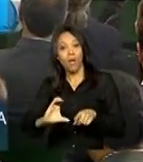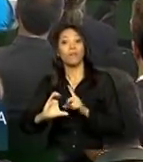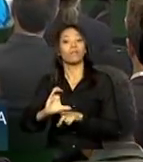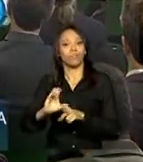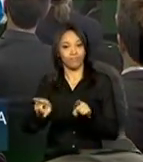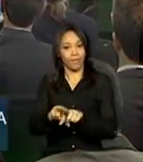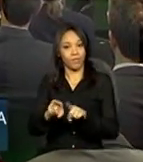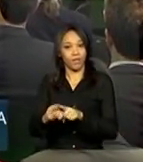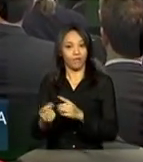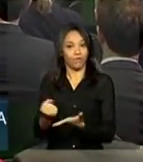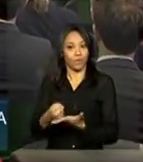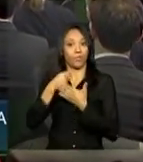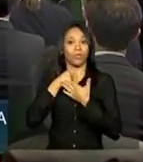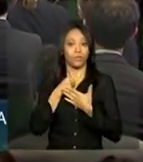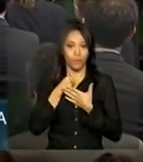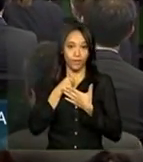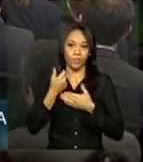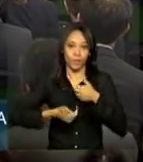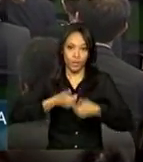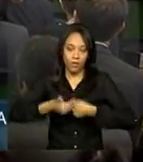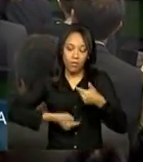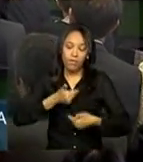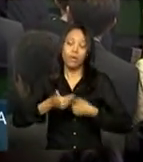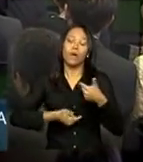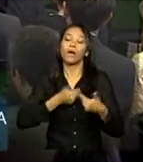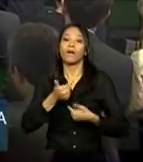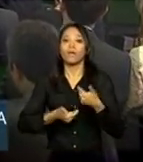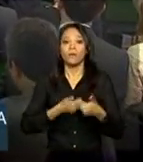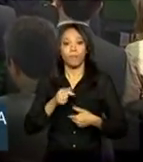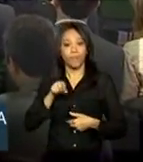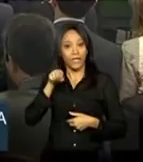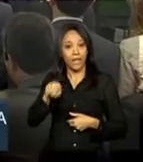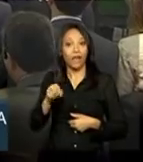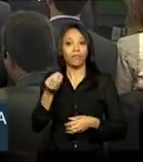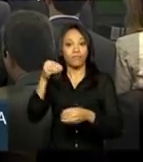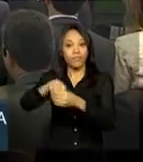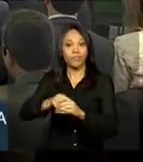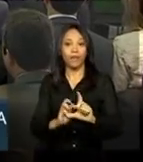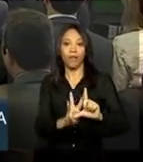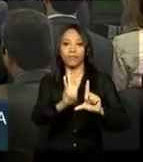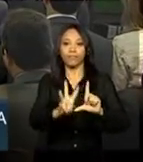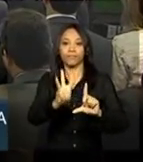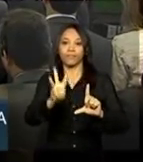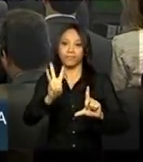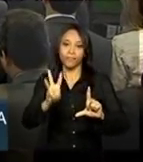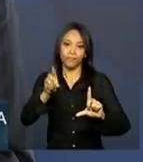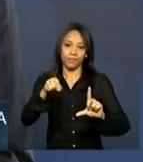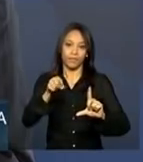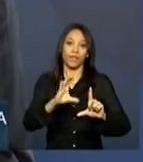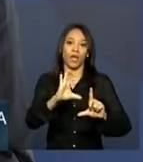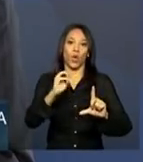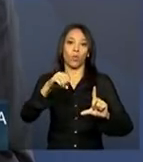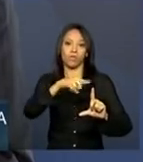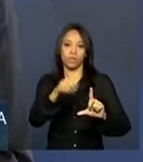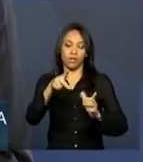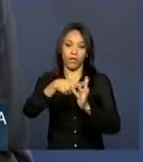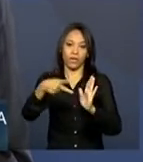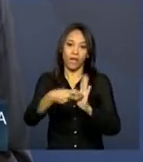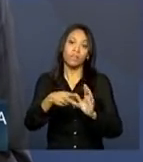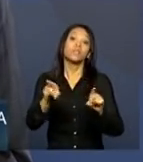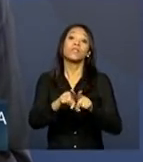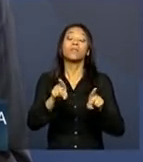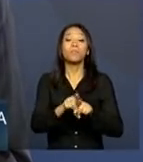eh eh que nos e onde está abrigado o portal da comissão nacional da verdade o ministério da Ciência e